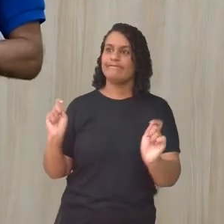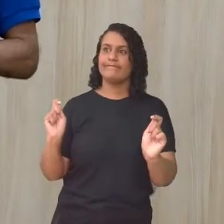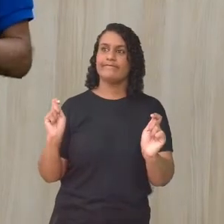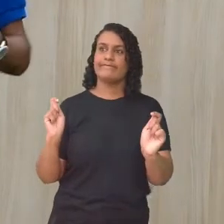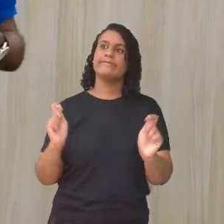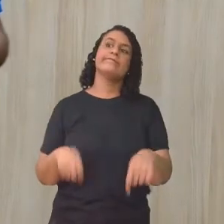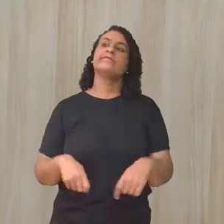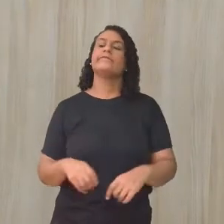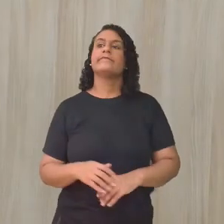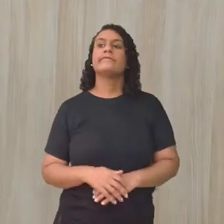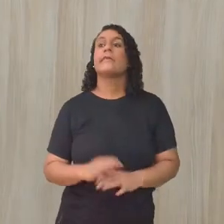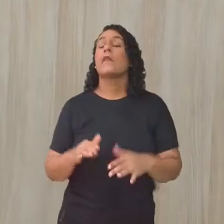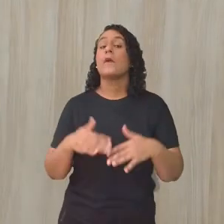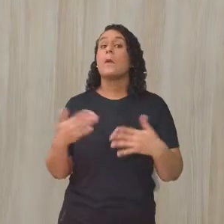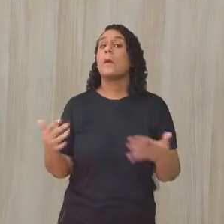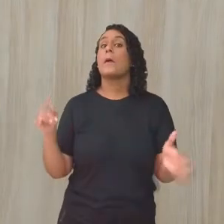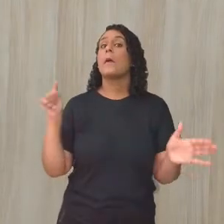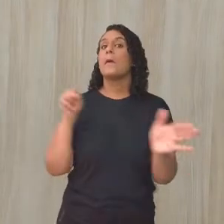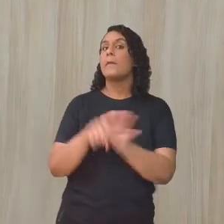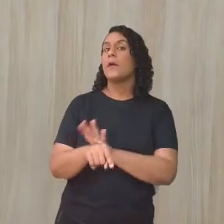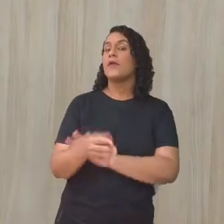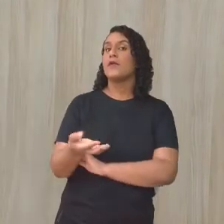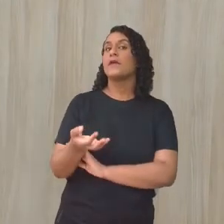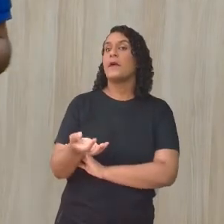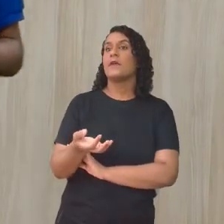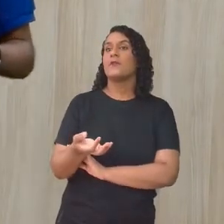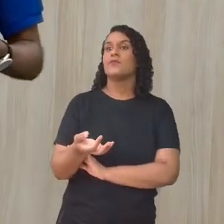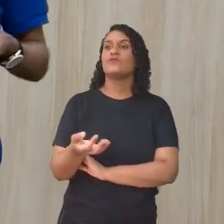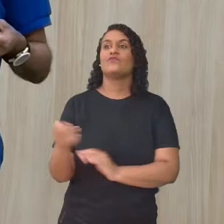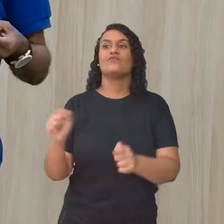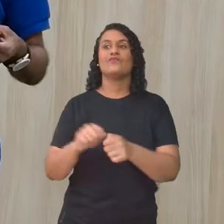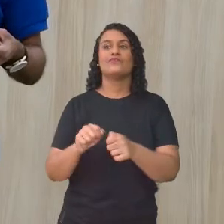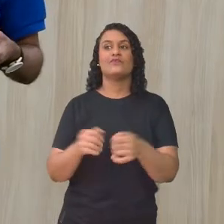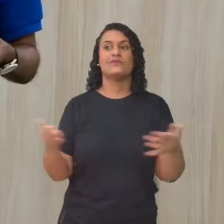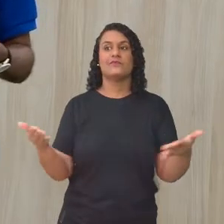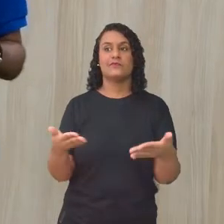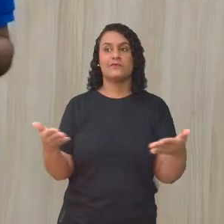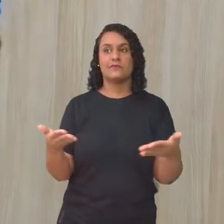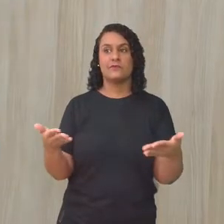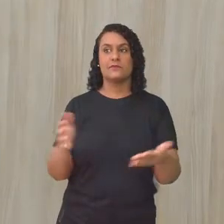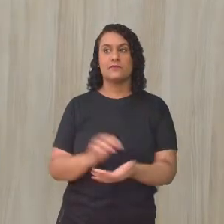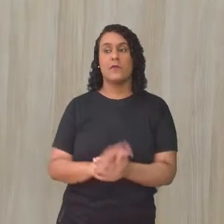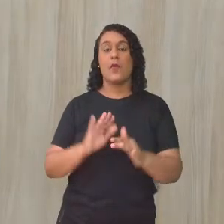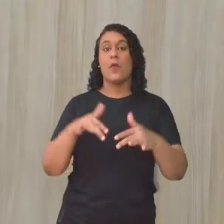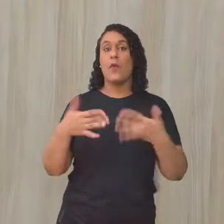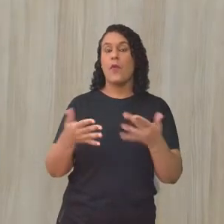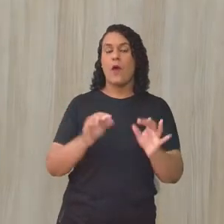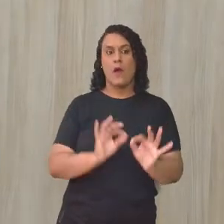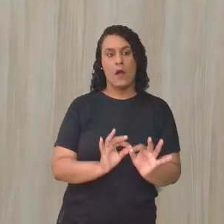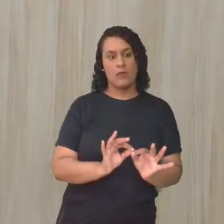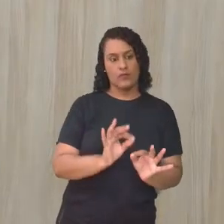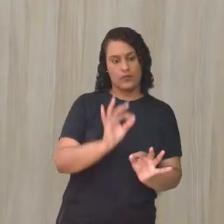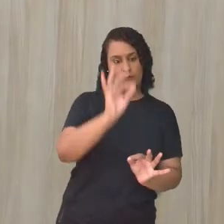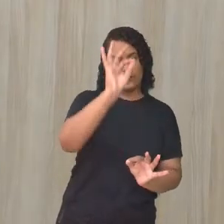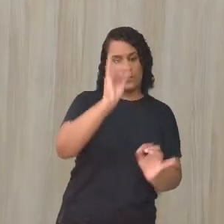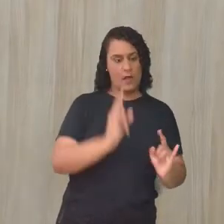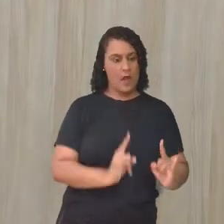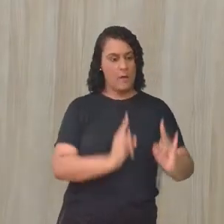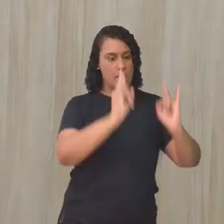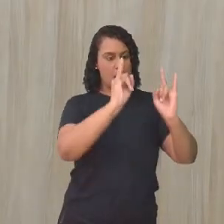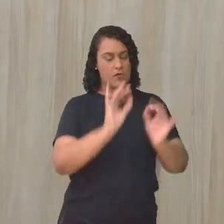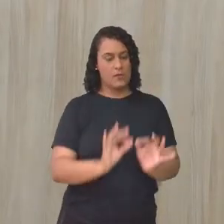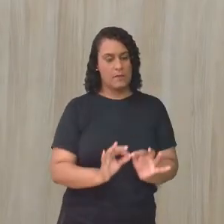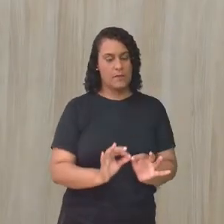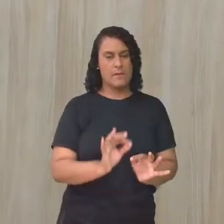aí, qual é a pergunta que eu quero fazer para vocês? Qual seria a altura do prédio, sabendo que